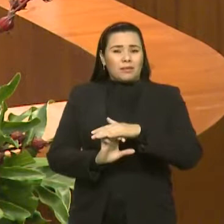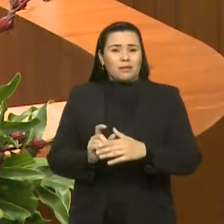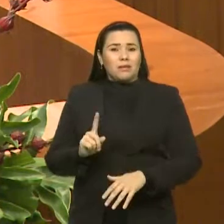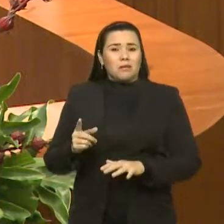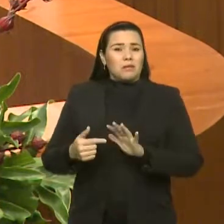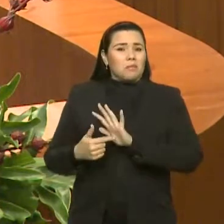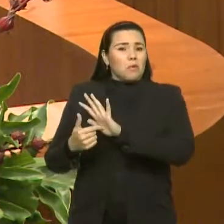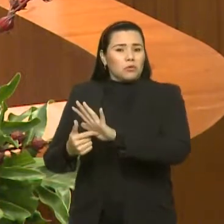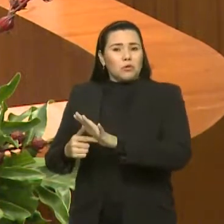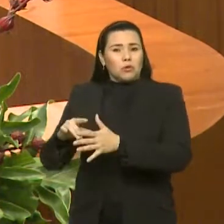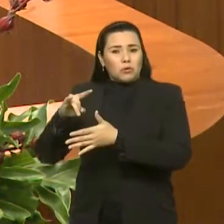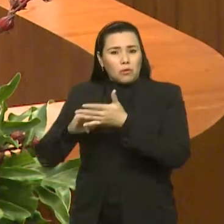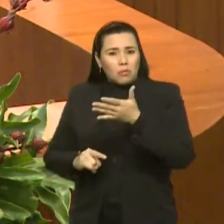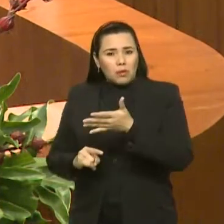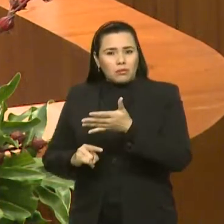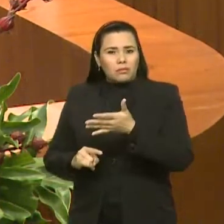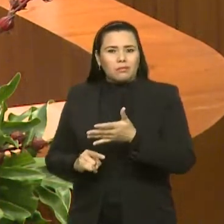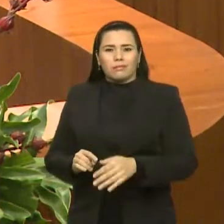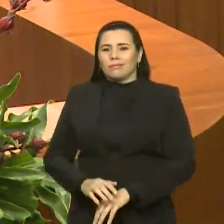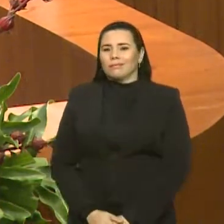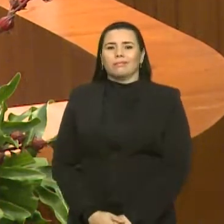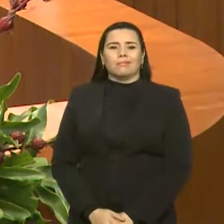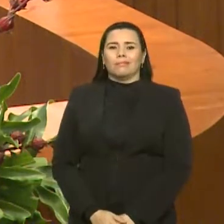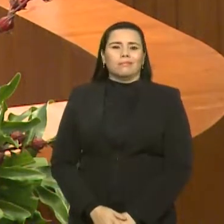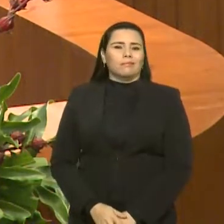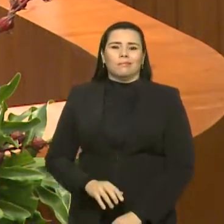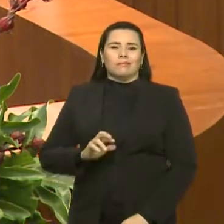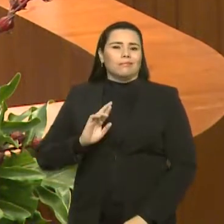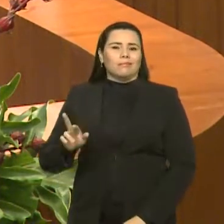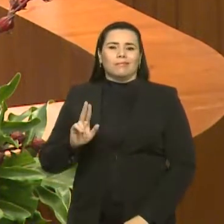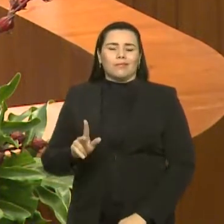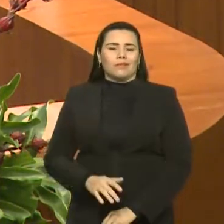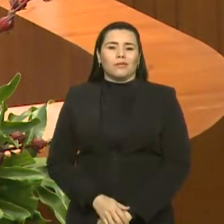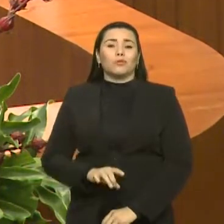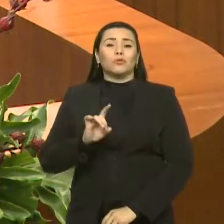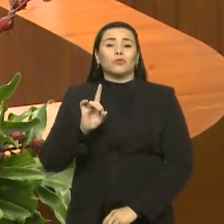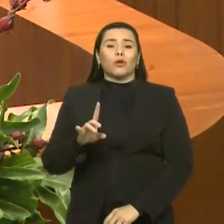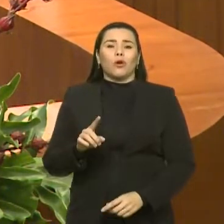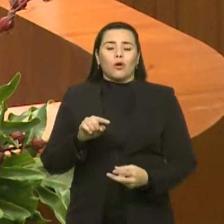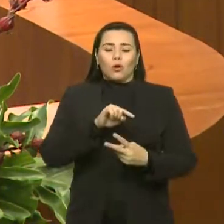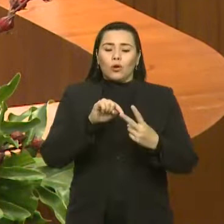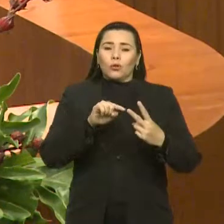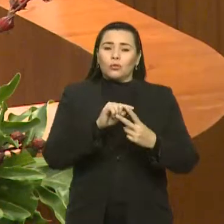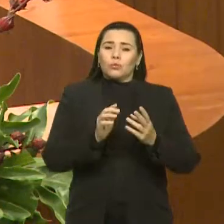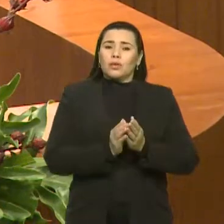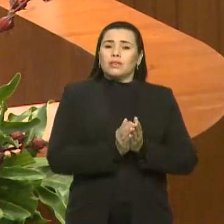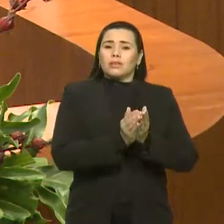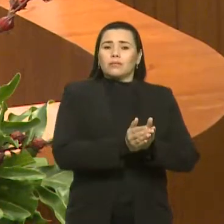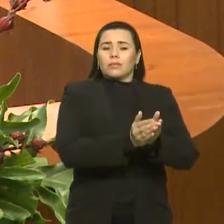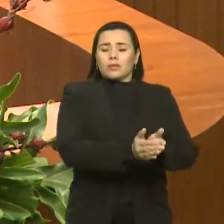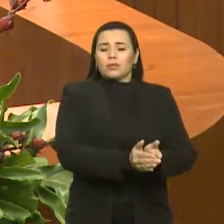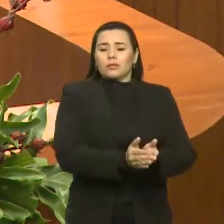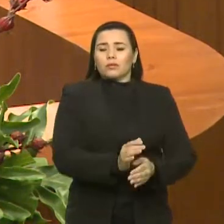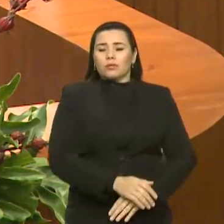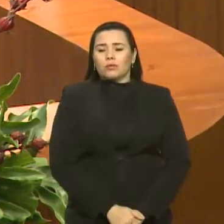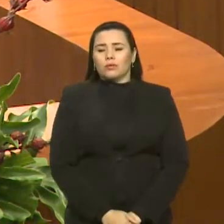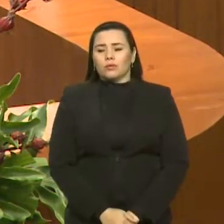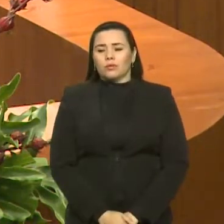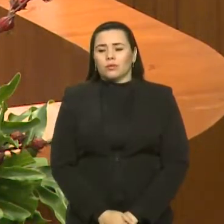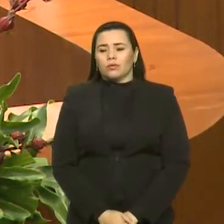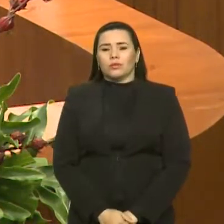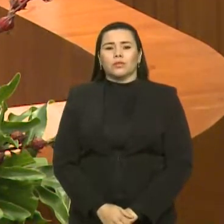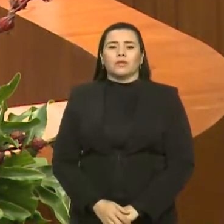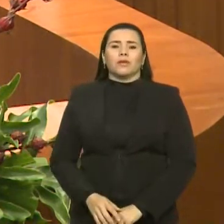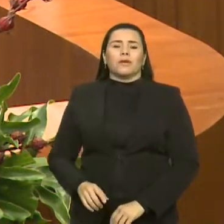duas embarcações para concorrer aos dois lotes, o que deveria ter sido desclassificada. Porém, o órgão estadual pediu que